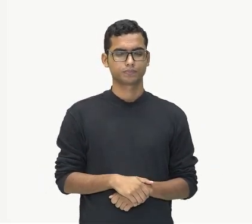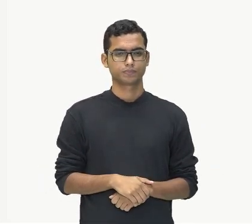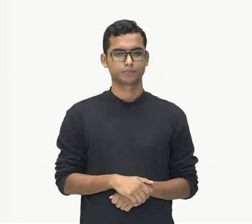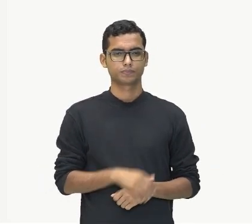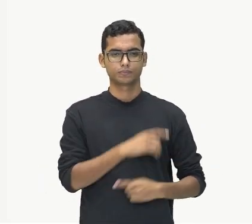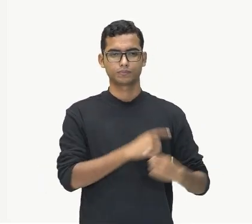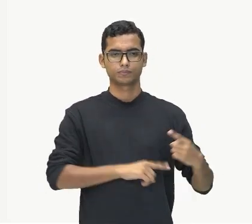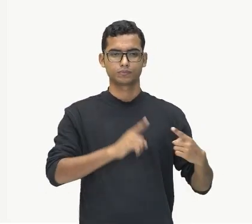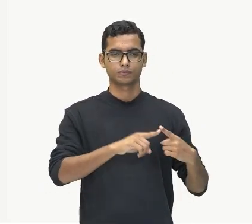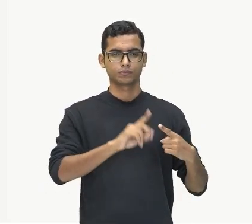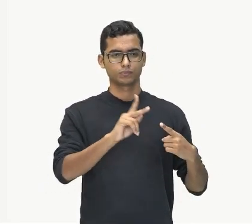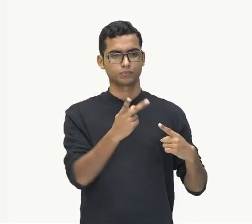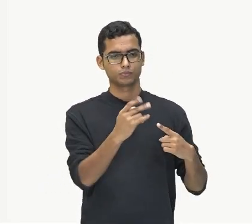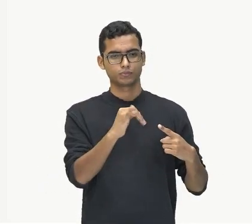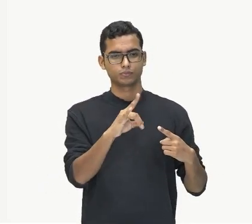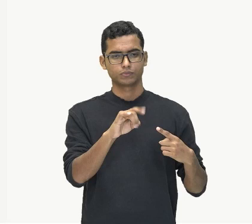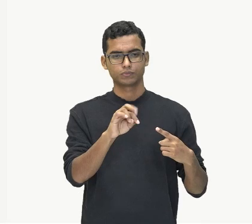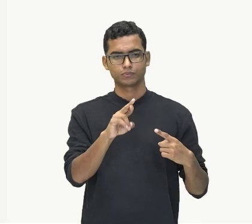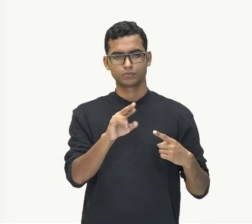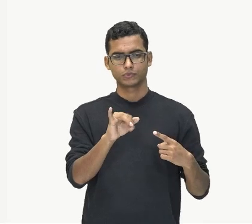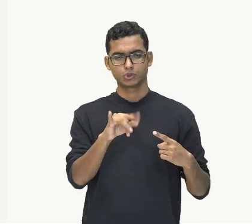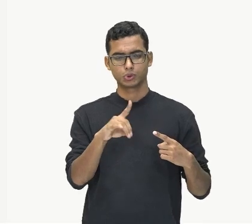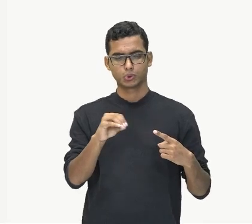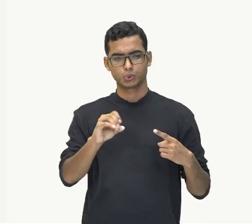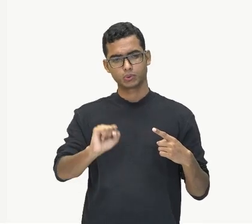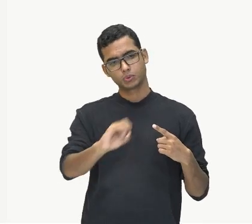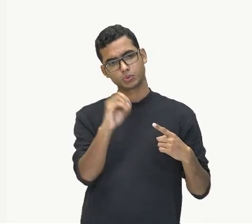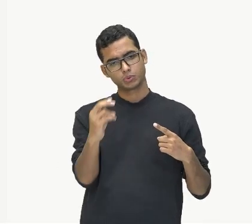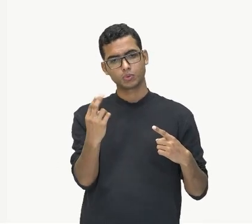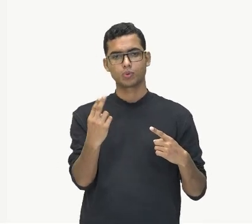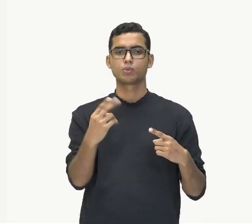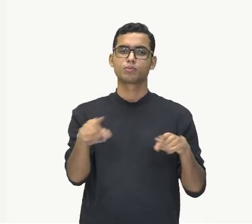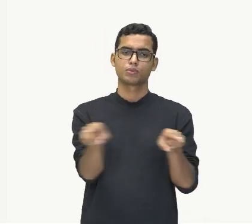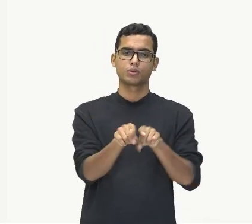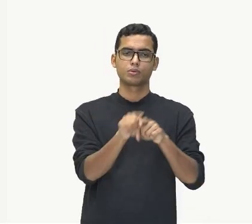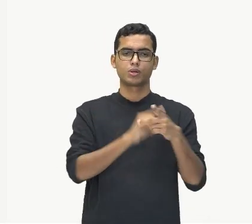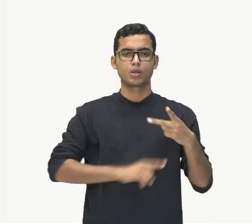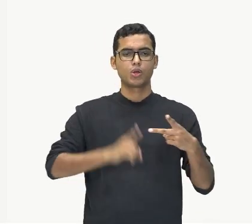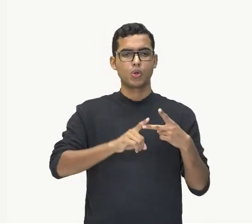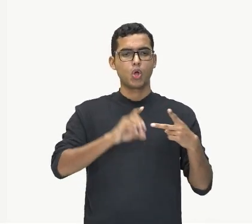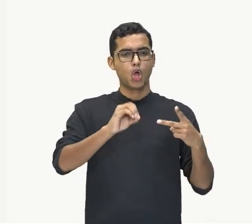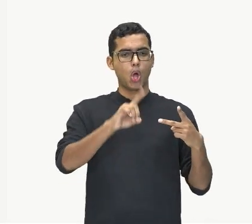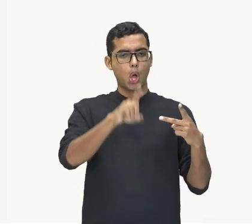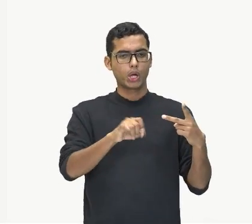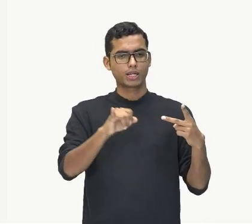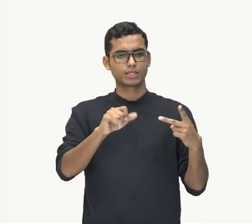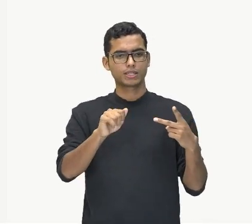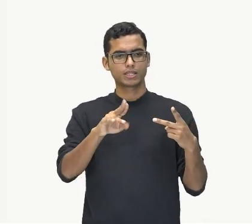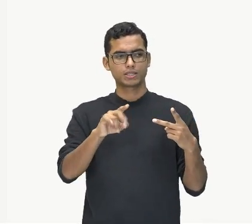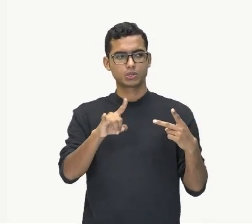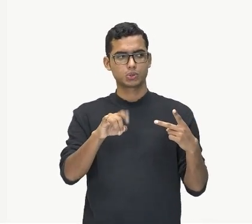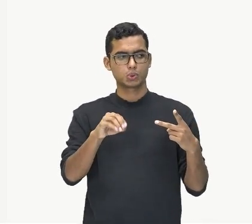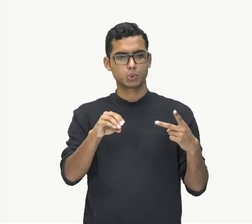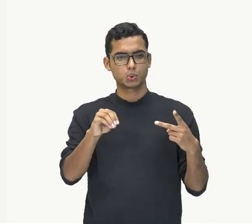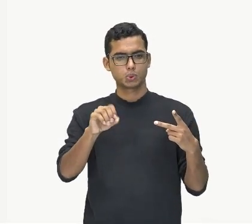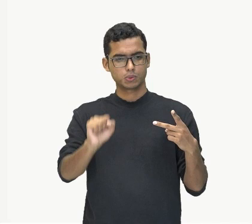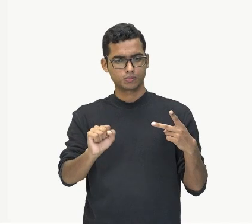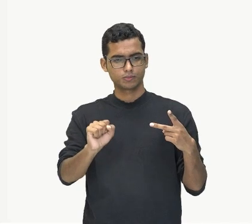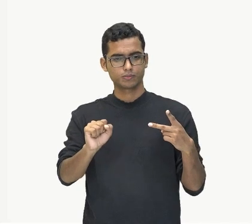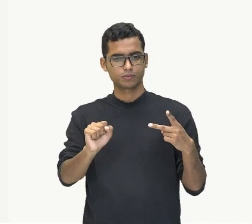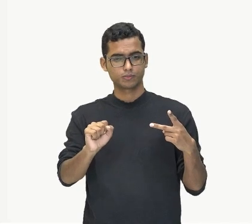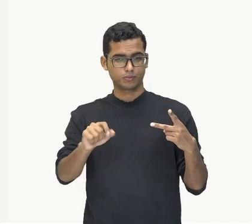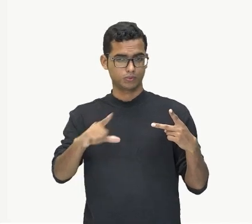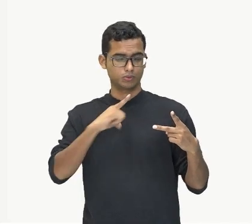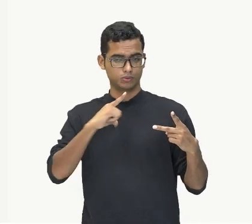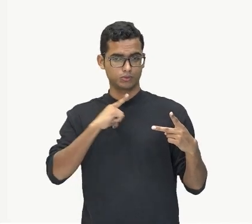ou oxiácido. Isso vai envolver a presença ou não